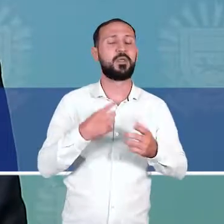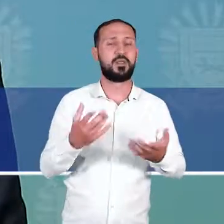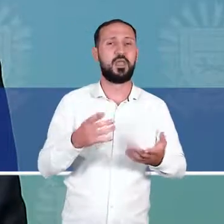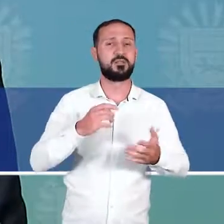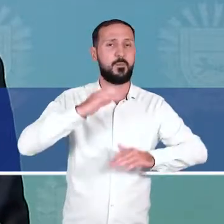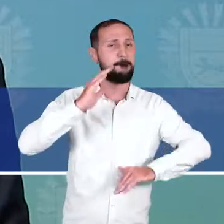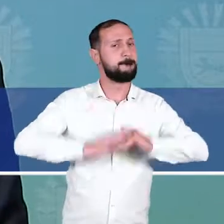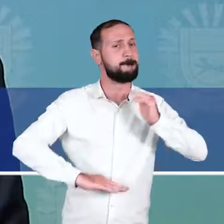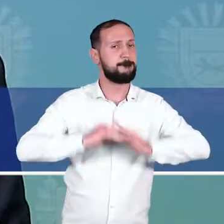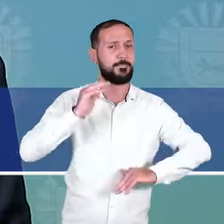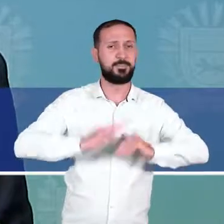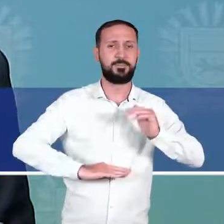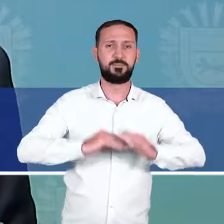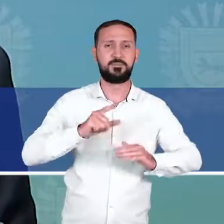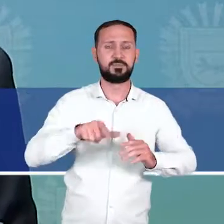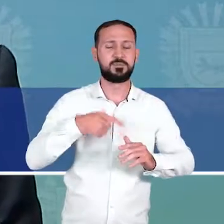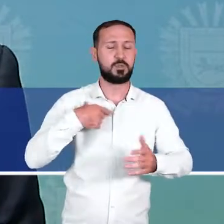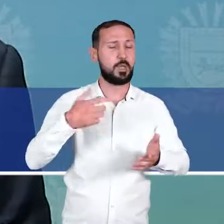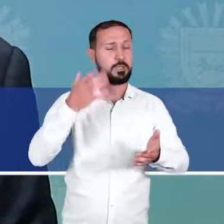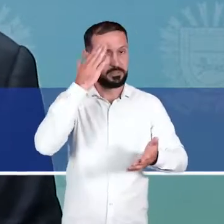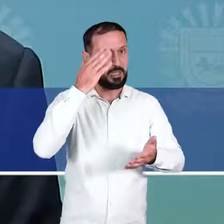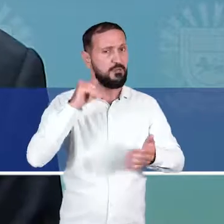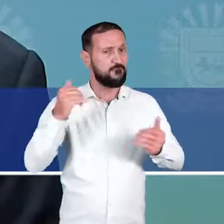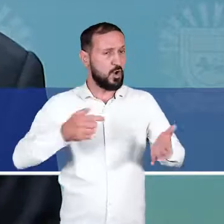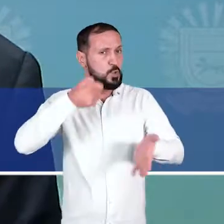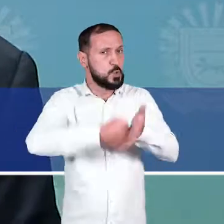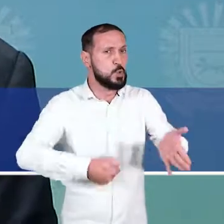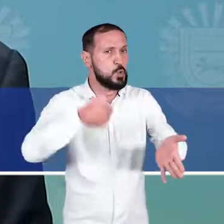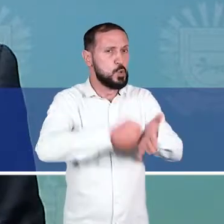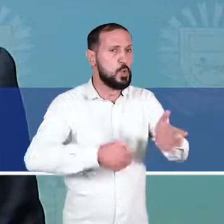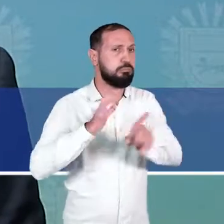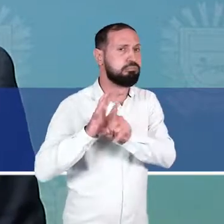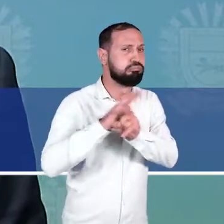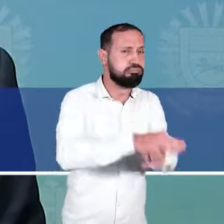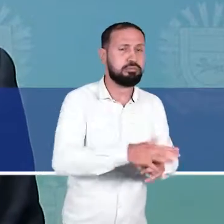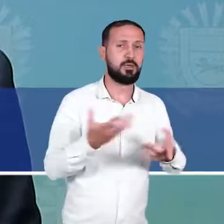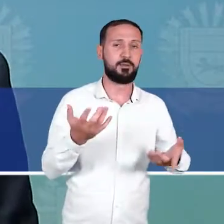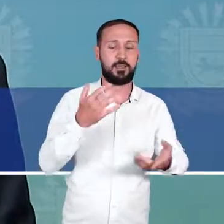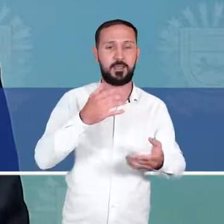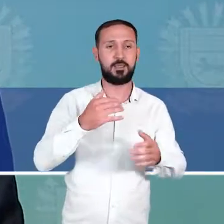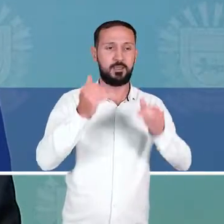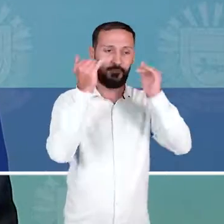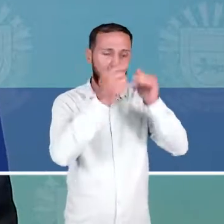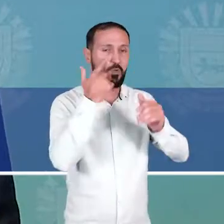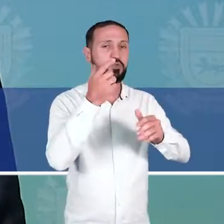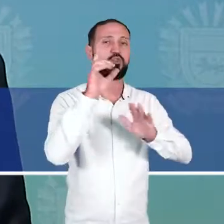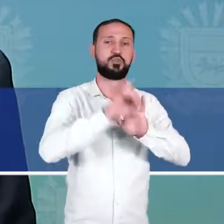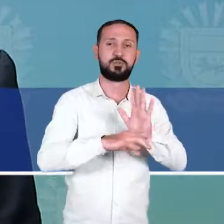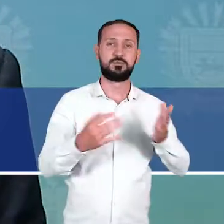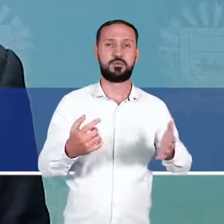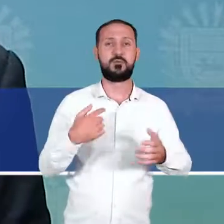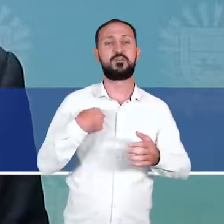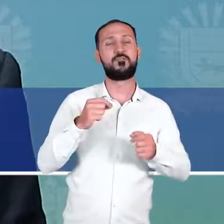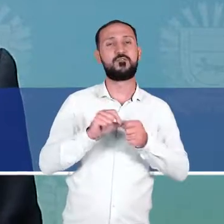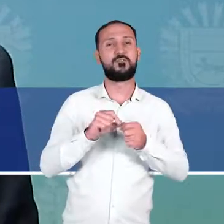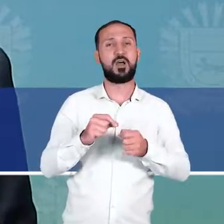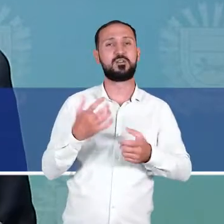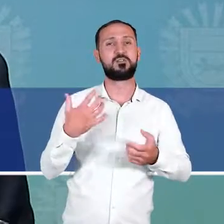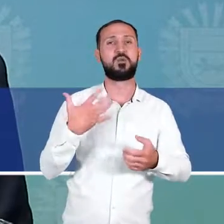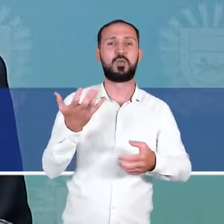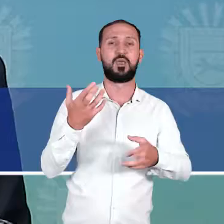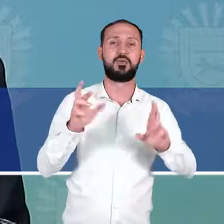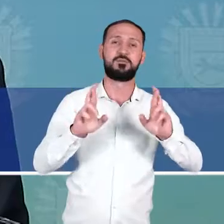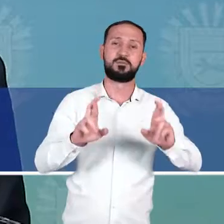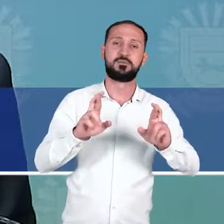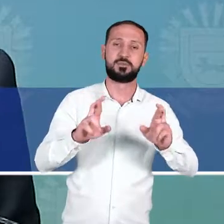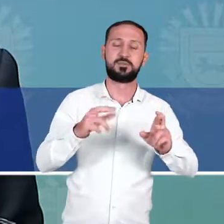porque são profissionais muito cobrados, e pouco reconhecido, inclusive nos seus direitos. Então eu faço isso e